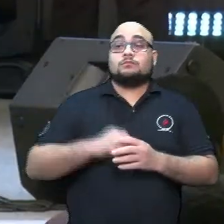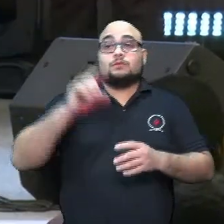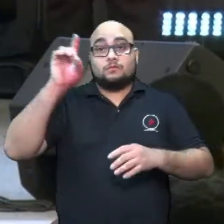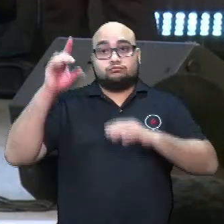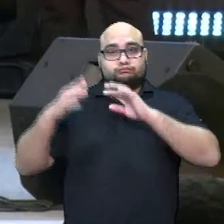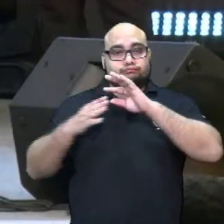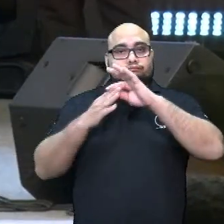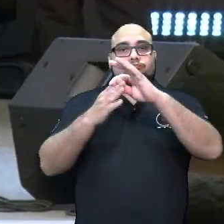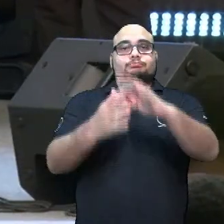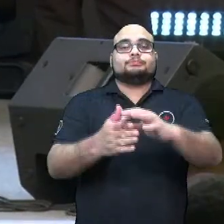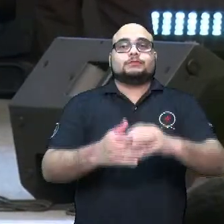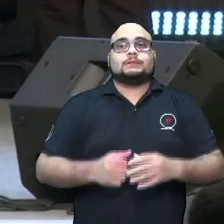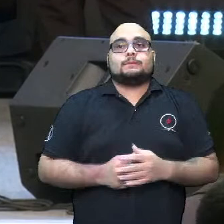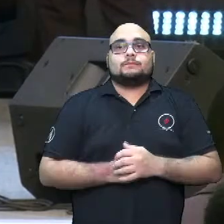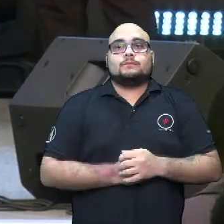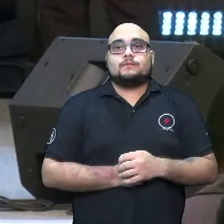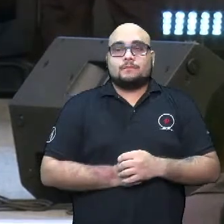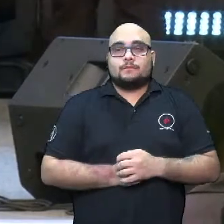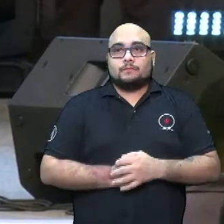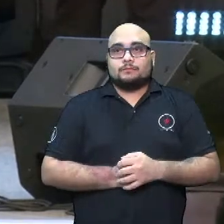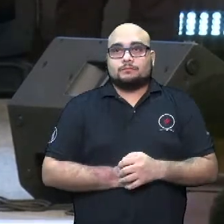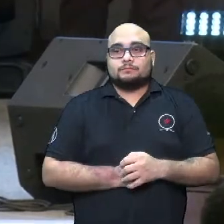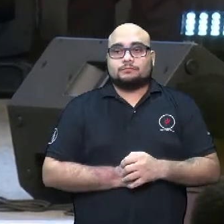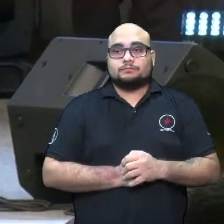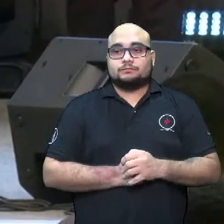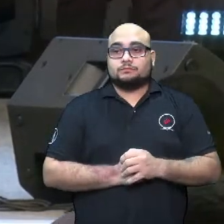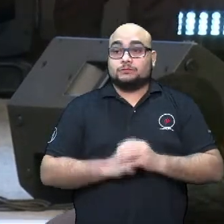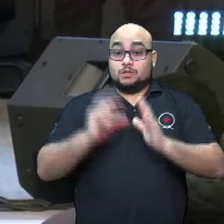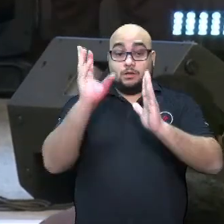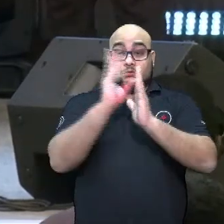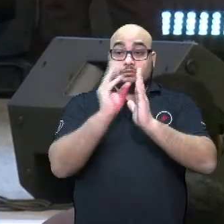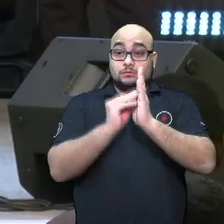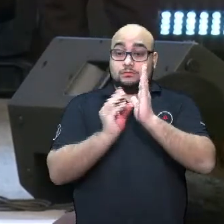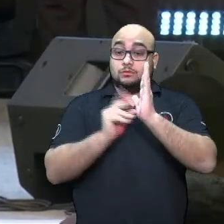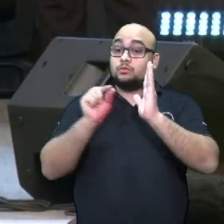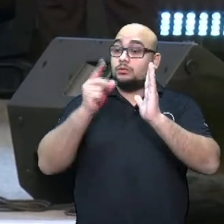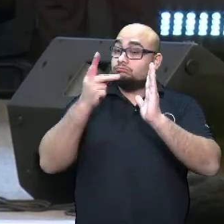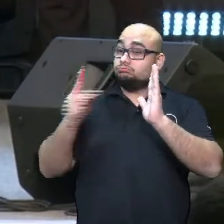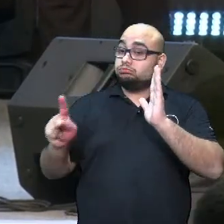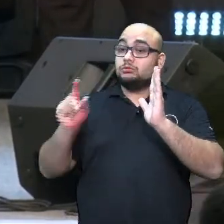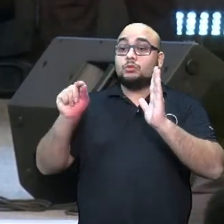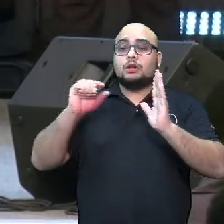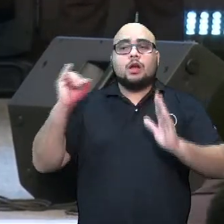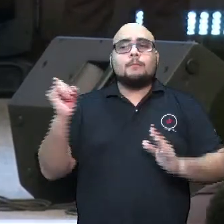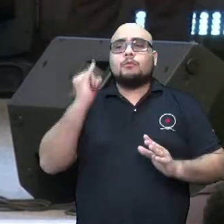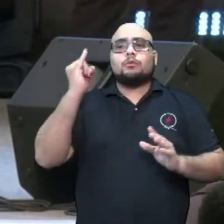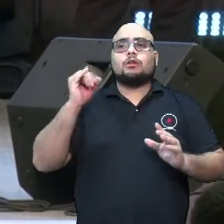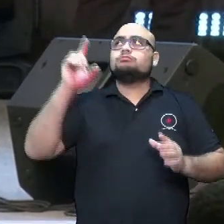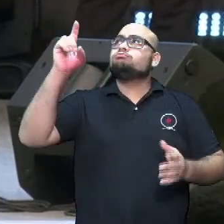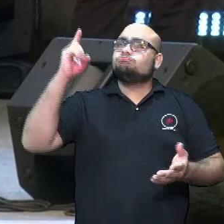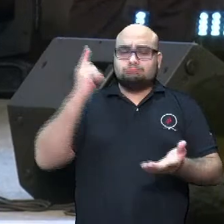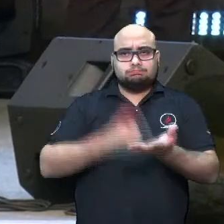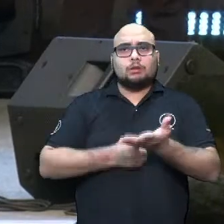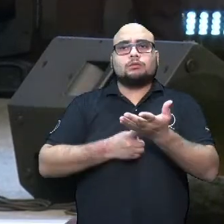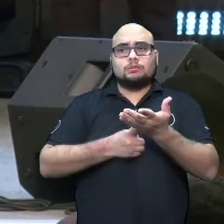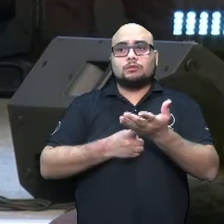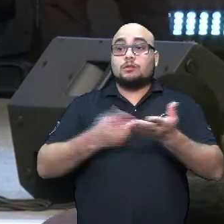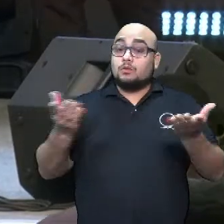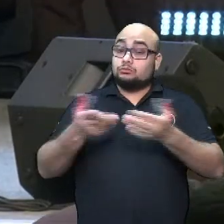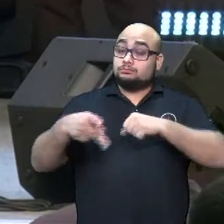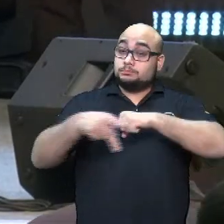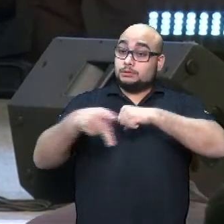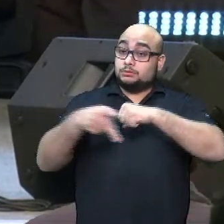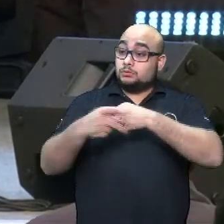A agenda que prevalece não é a sua. Deus marcou um encontro com você aqui, quer mudar a tua história. Há um Deus dizendo: Pedro, está na hora de voltar